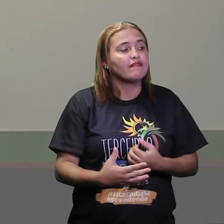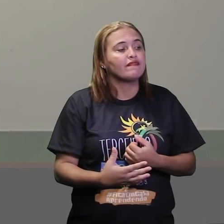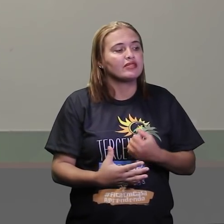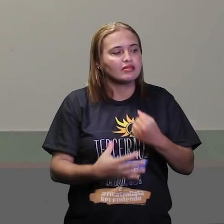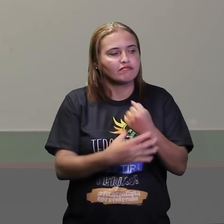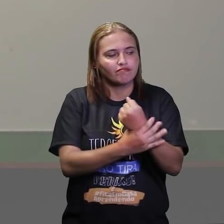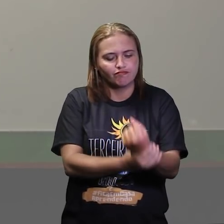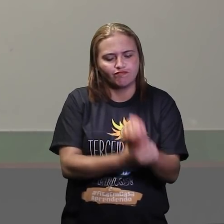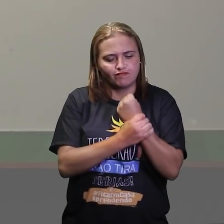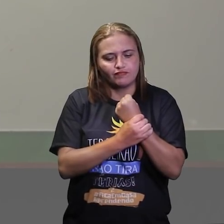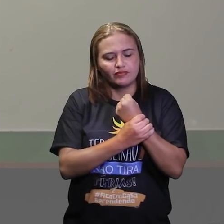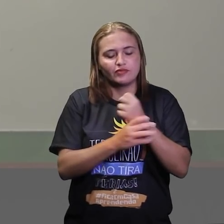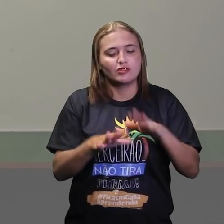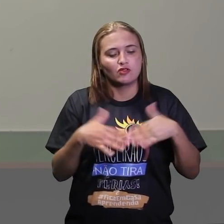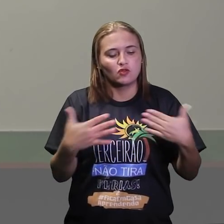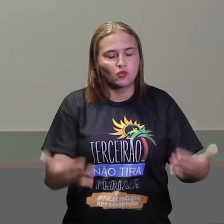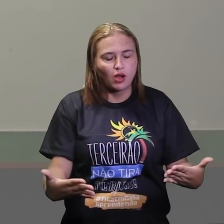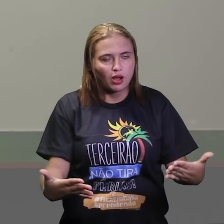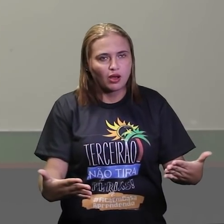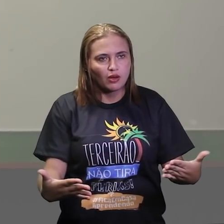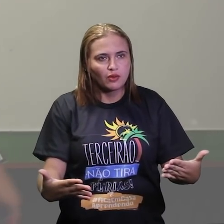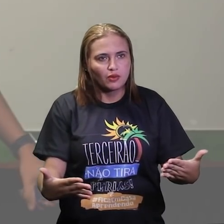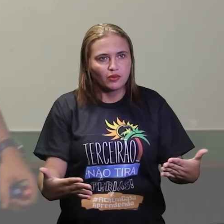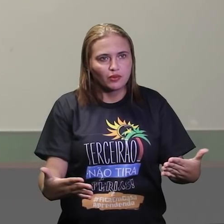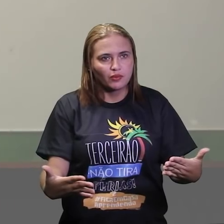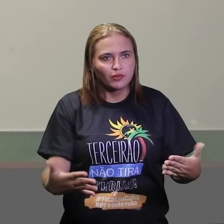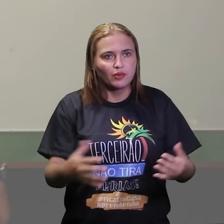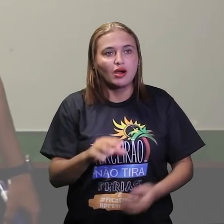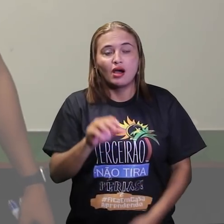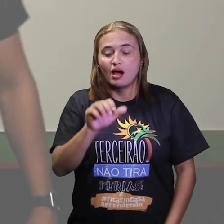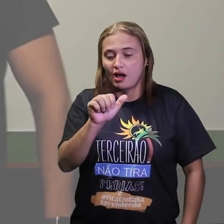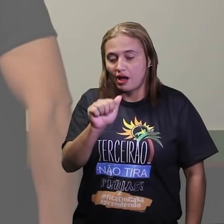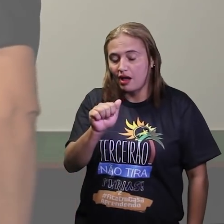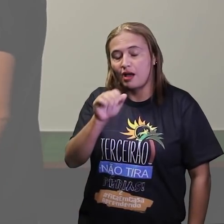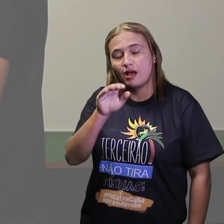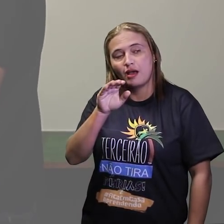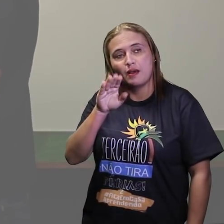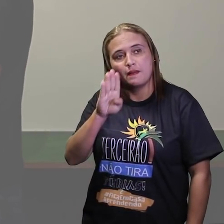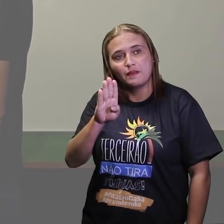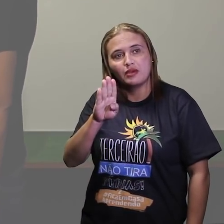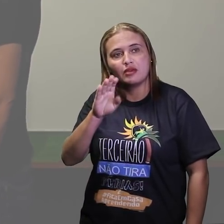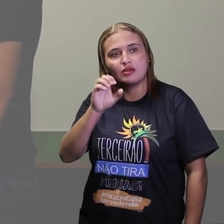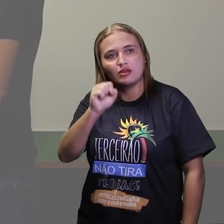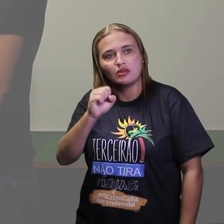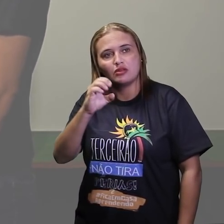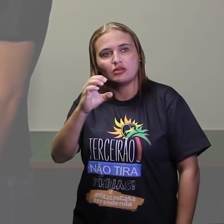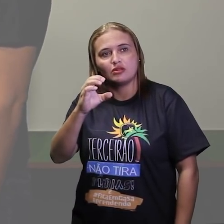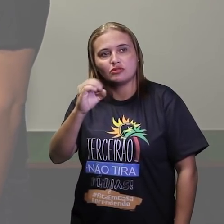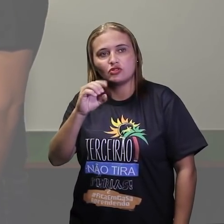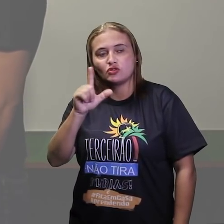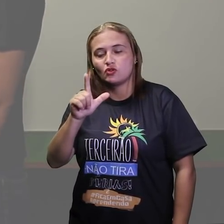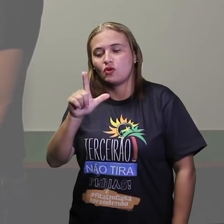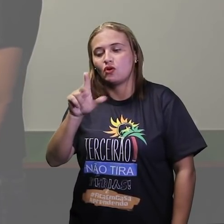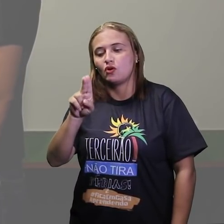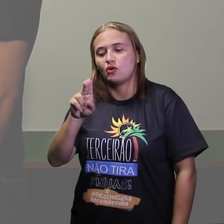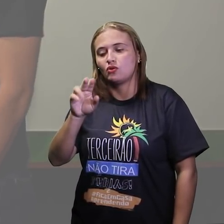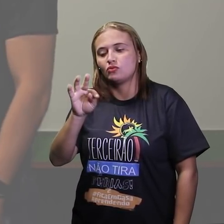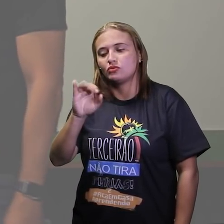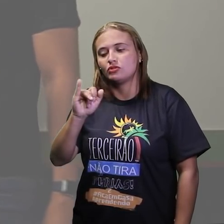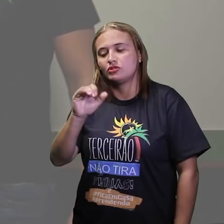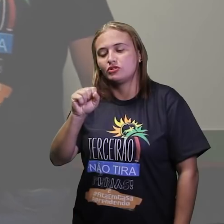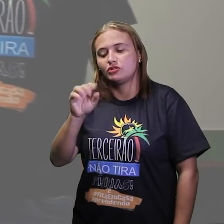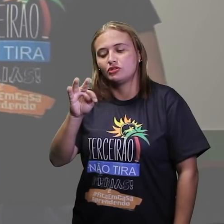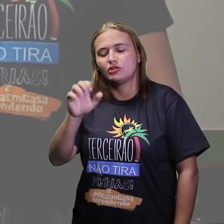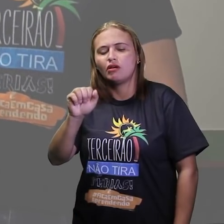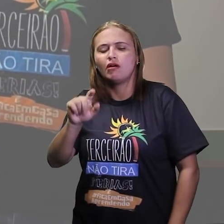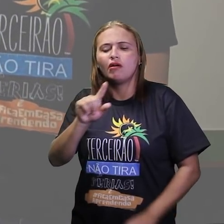política absolutista. Tu prestares atenção nessa questão, tu já vai matar com isso aqui, ó. Se ele é mau e vive em guerra, o que a